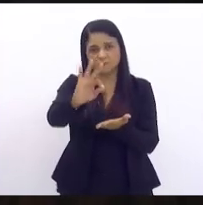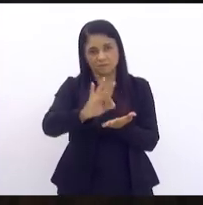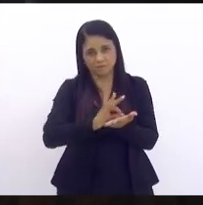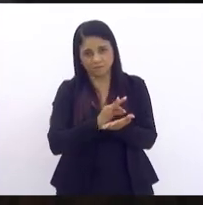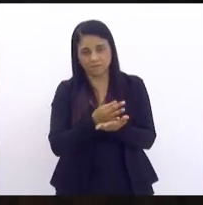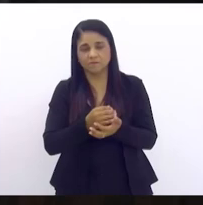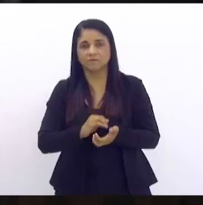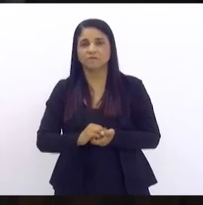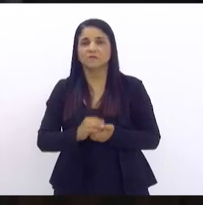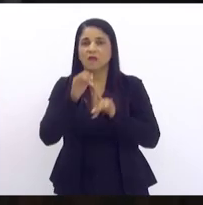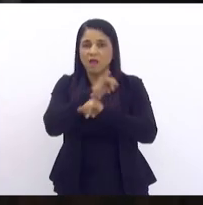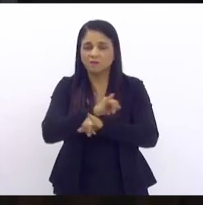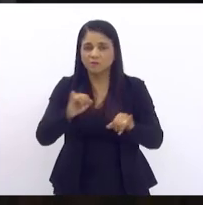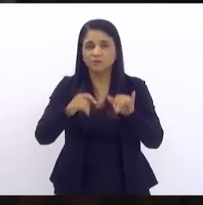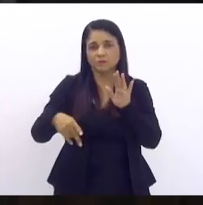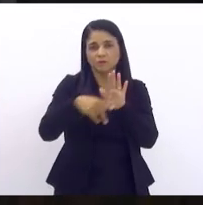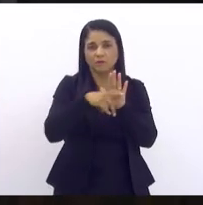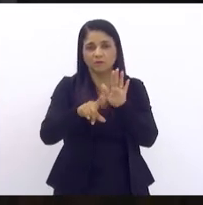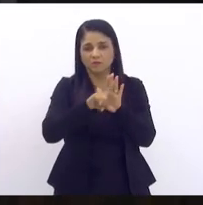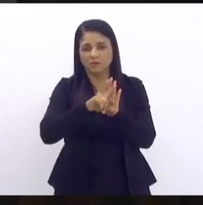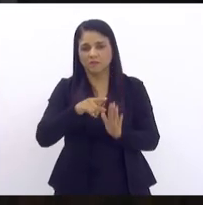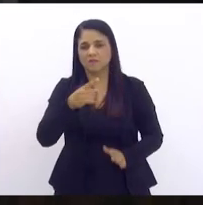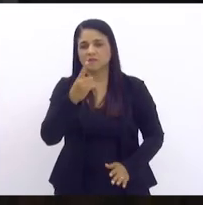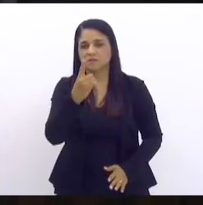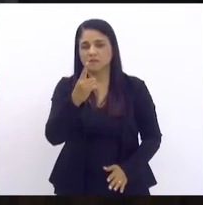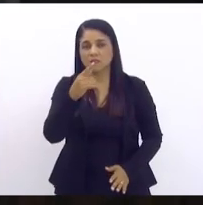autógrafo. Anuncio o projeto de lei número